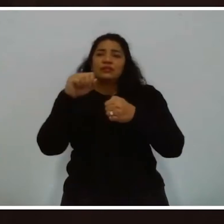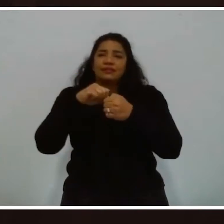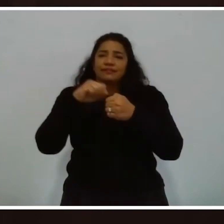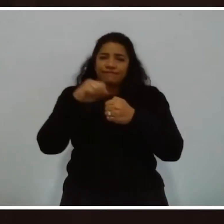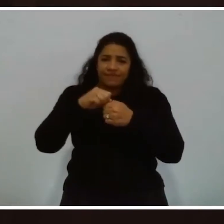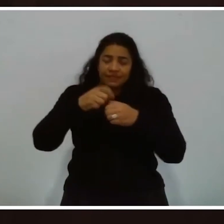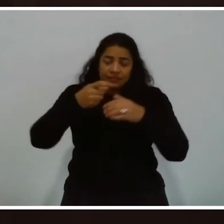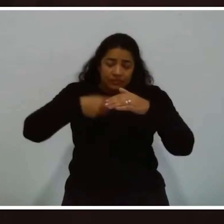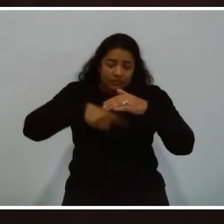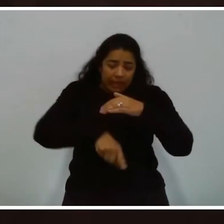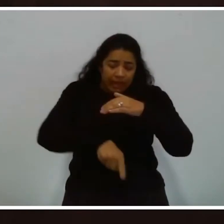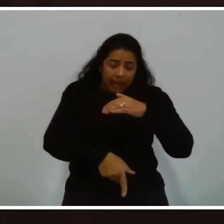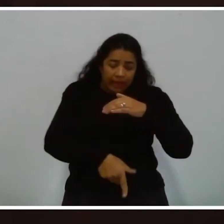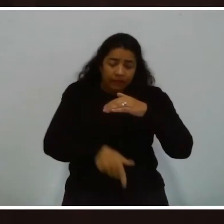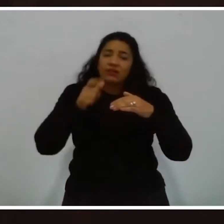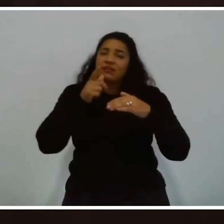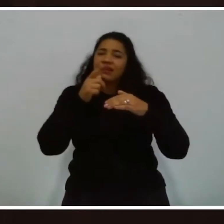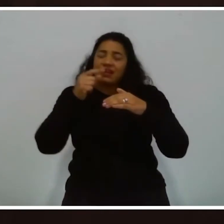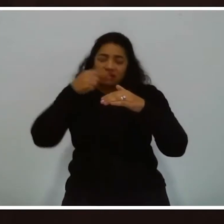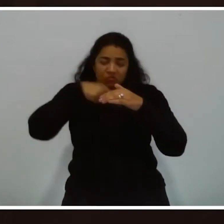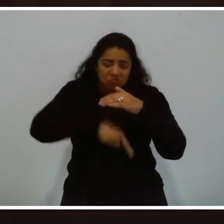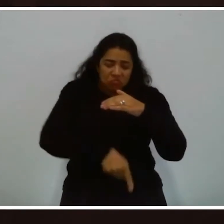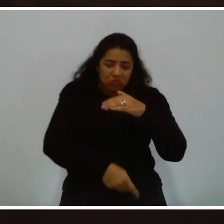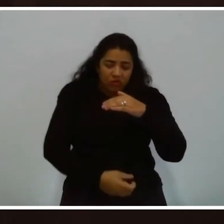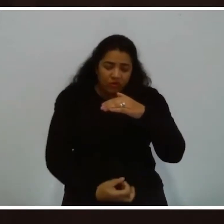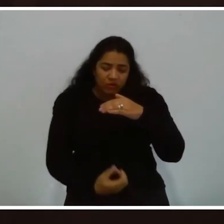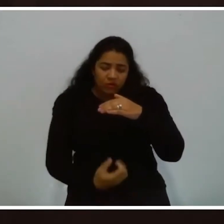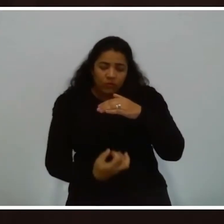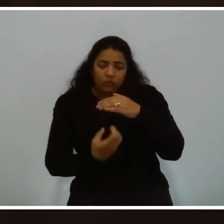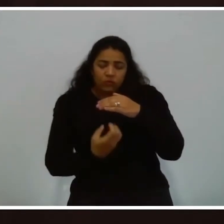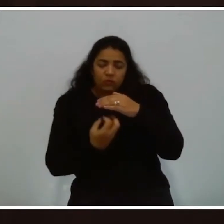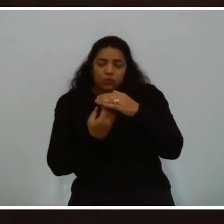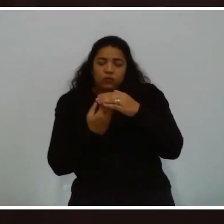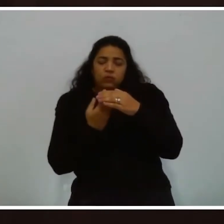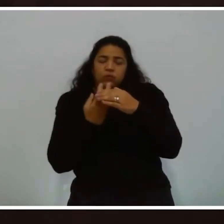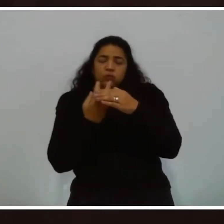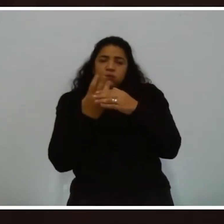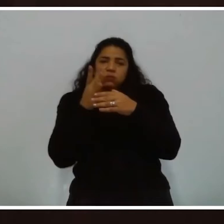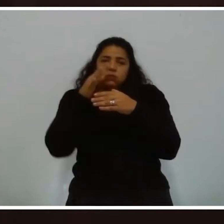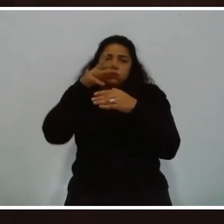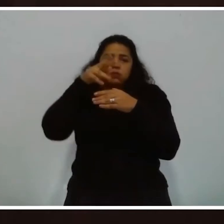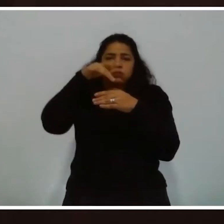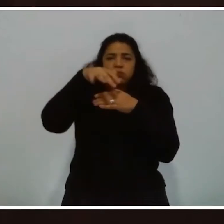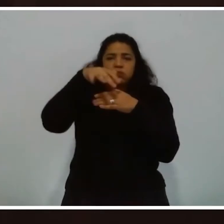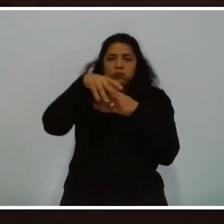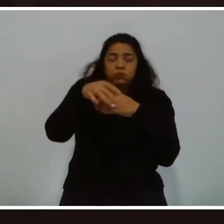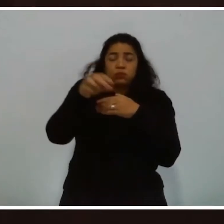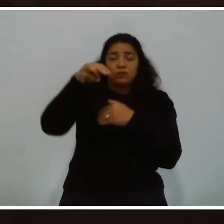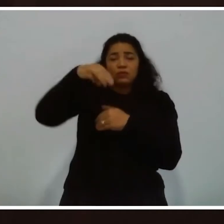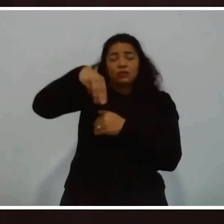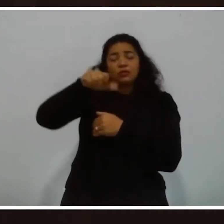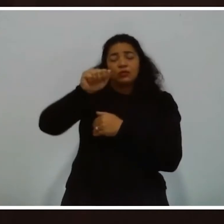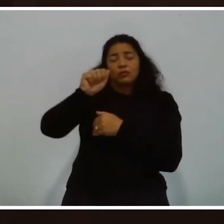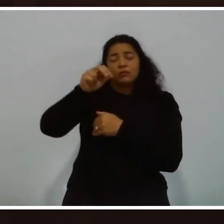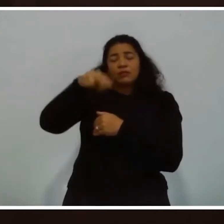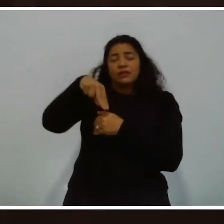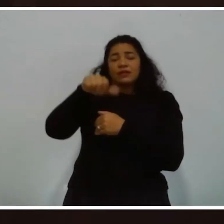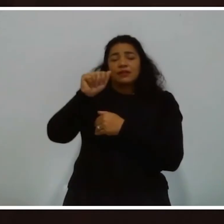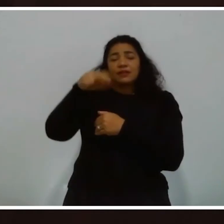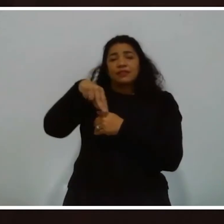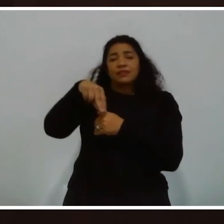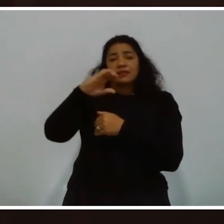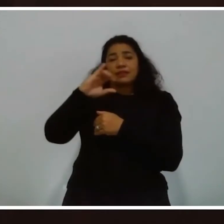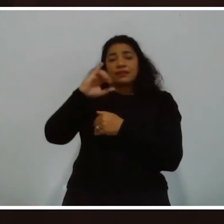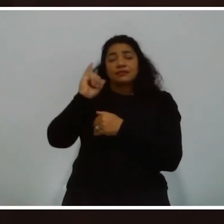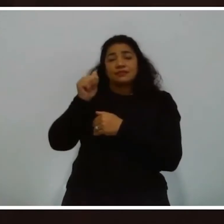certo? E o manancial profundo é que está armazenado debaixo da terra, tá? Então, eu vou usar aquela figura de novo